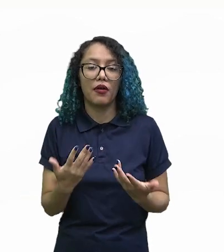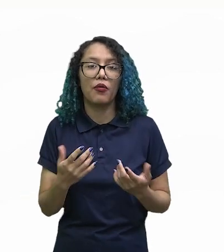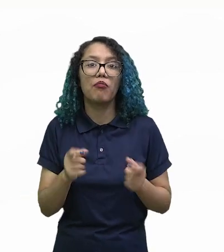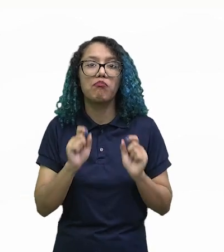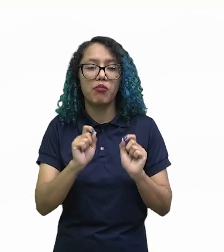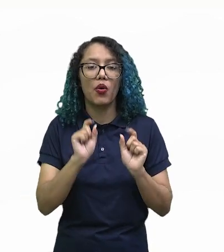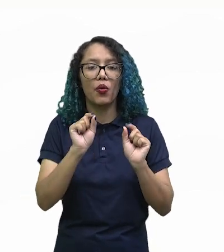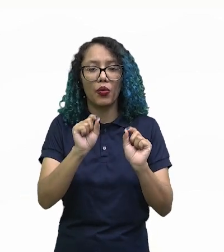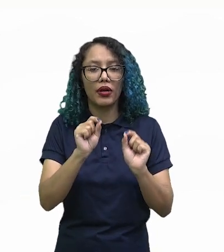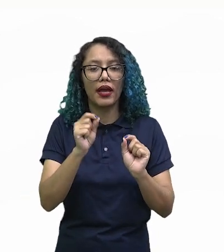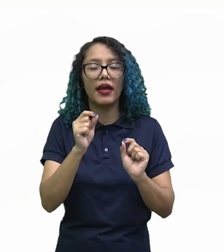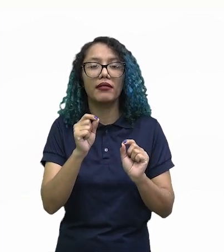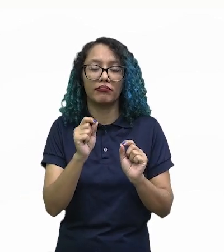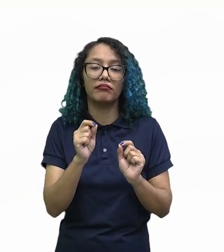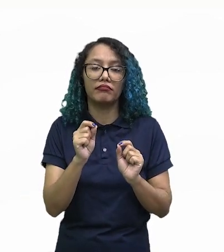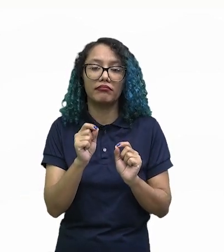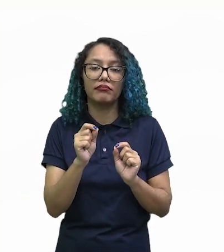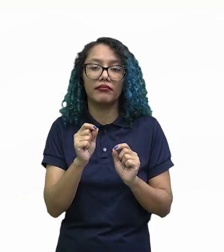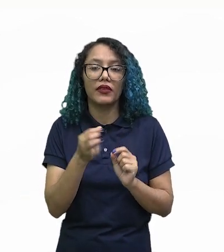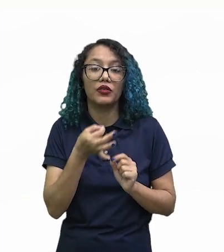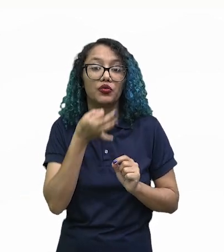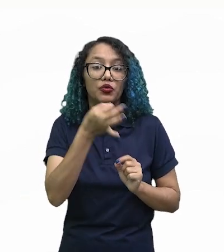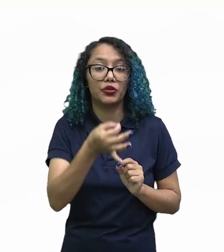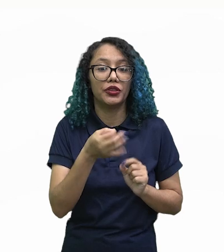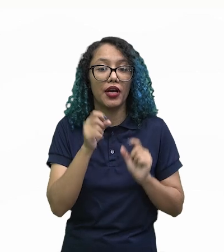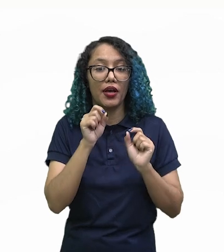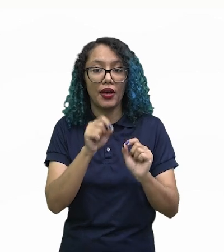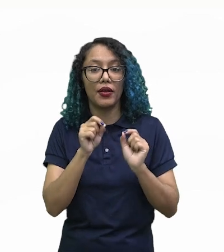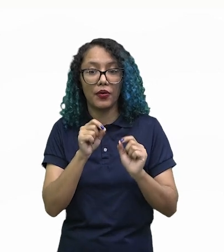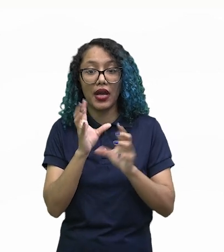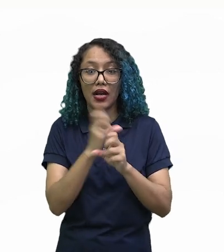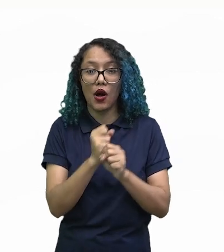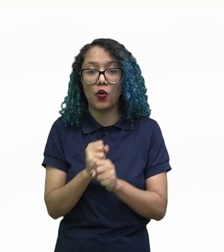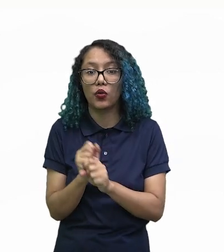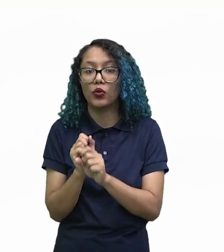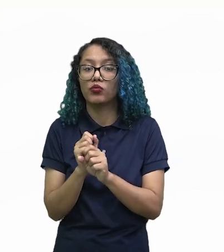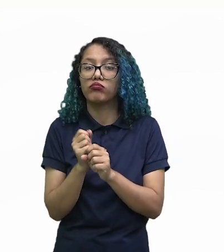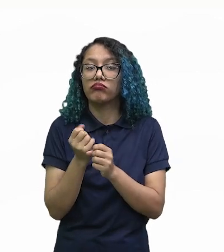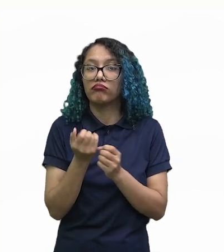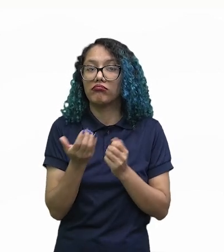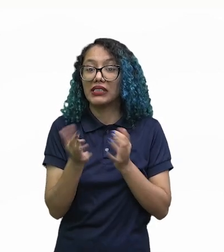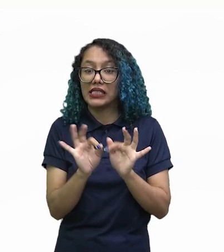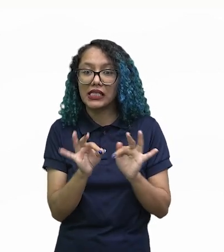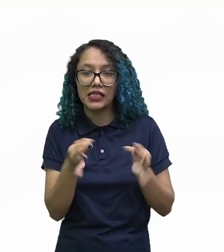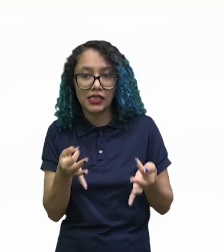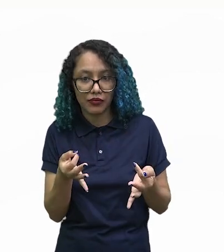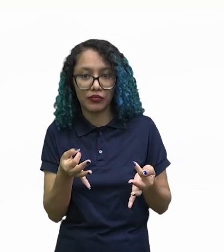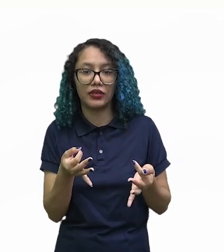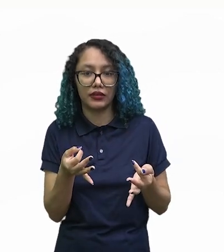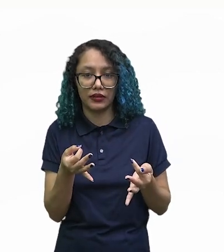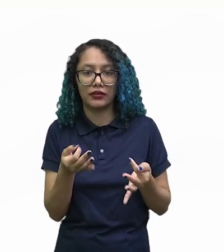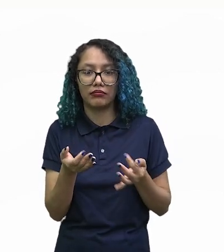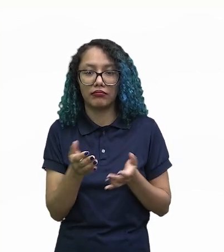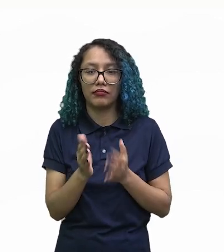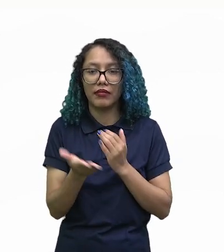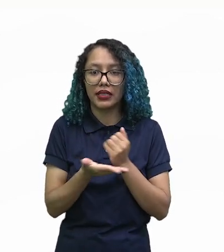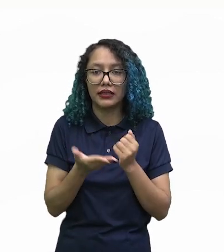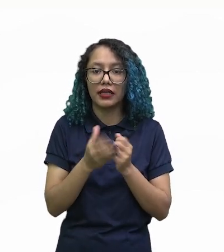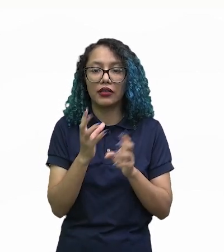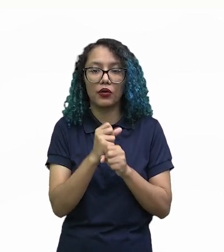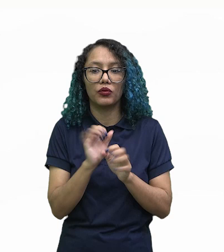com base em cálculos simples e procurar ali uma redução. E agora eu vou trazer aqui um exemplo real para você. Qual é o